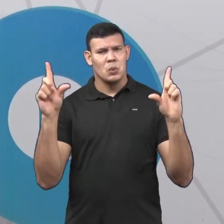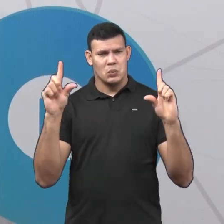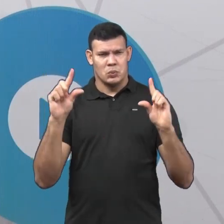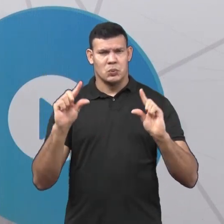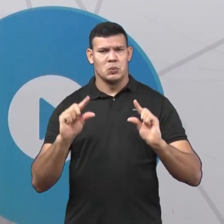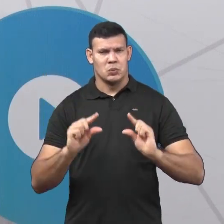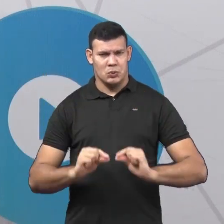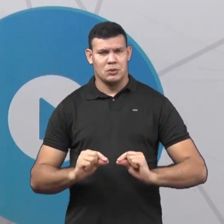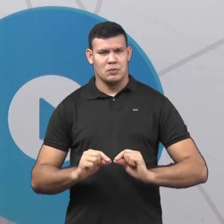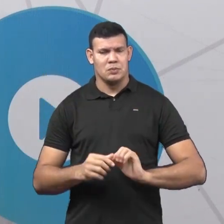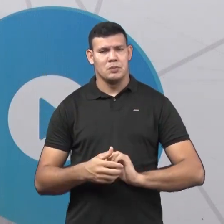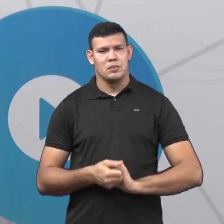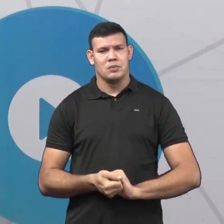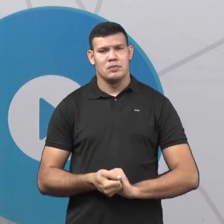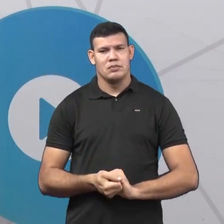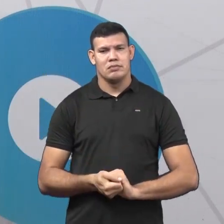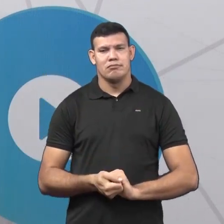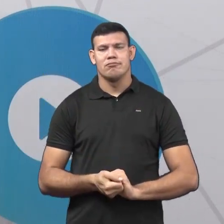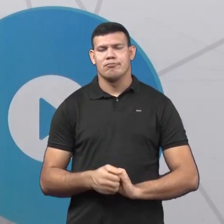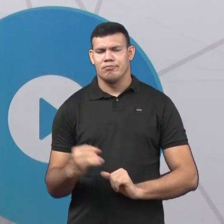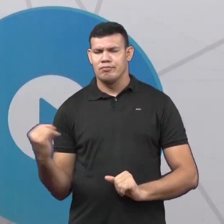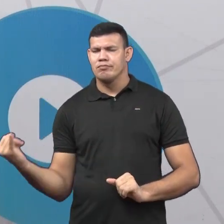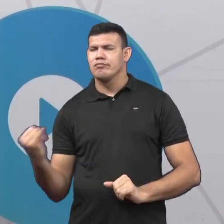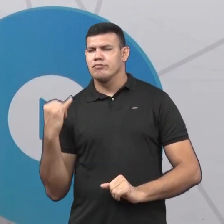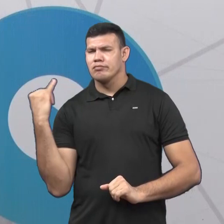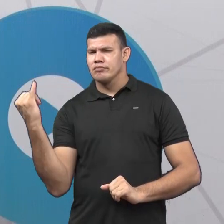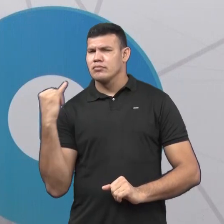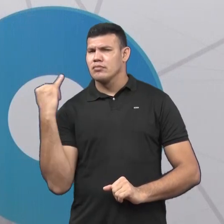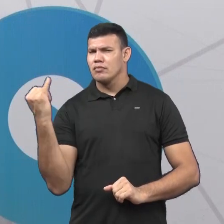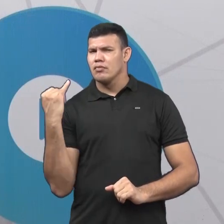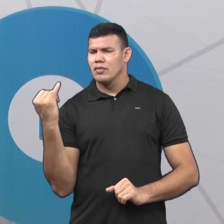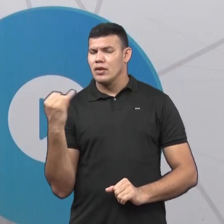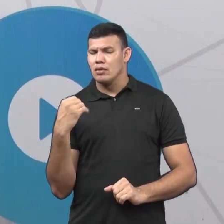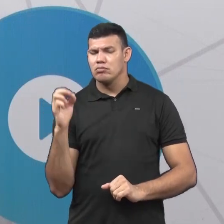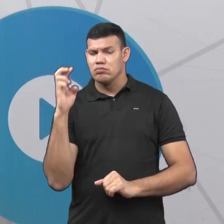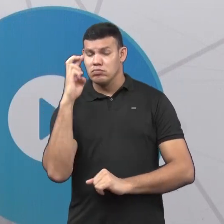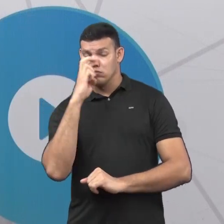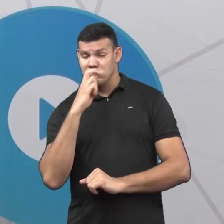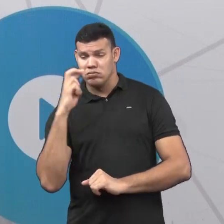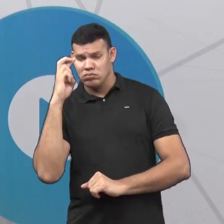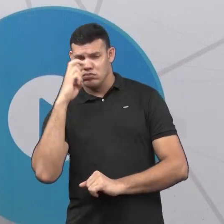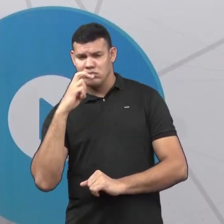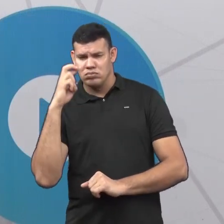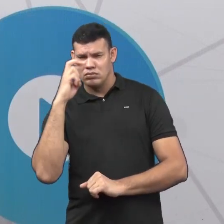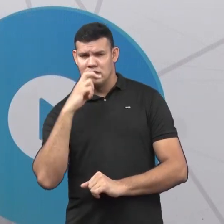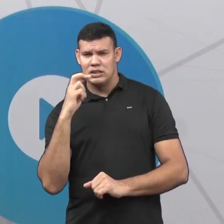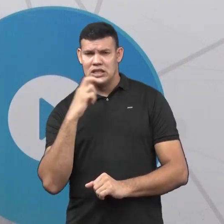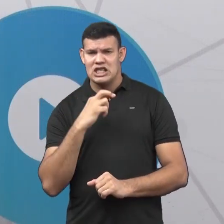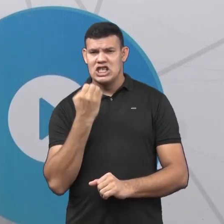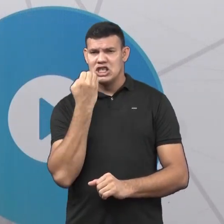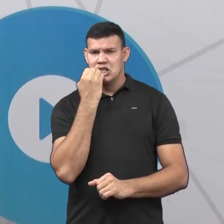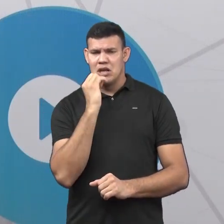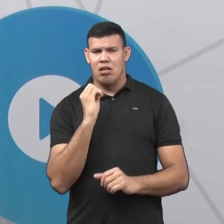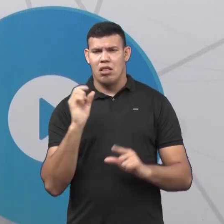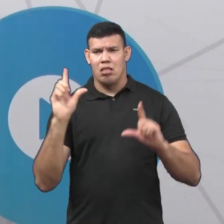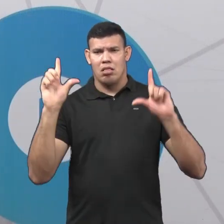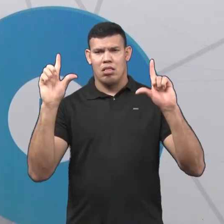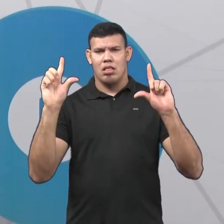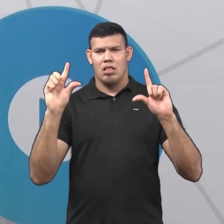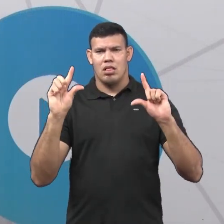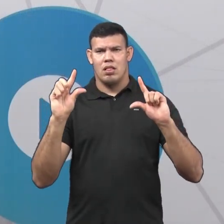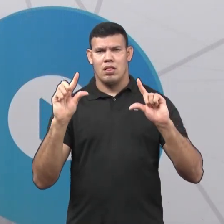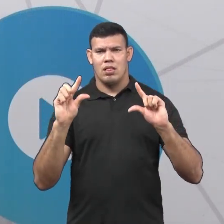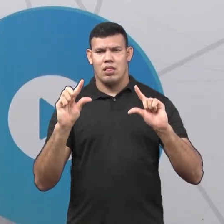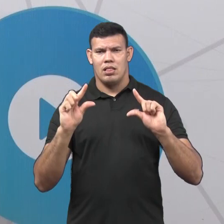plaquetas diminuir. É importante que a gente faça esse monitoramento, porque quanto mais baixo o número de plaquetas no